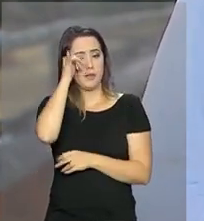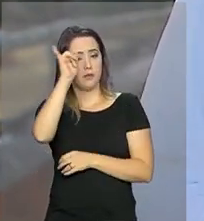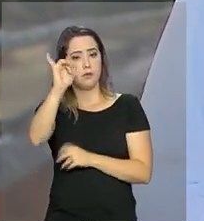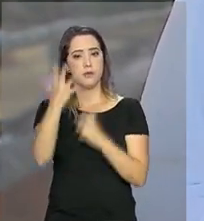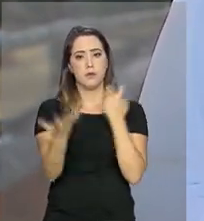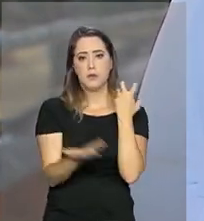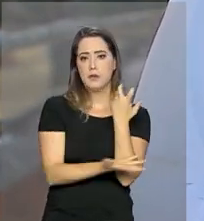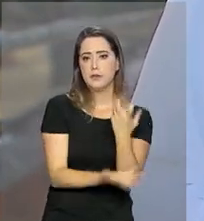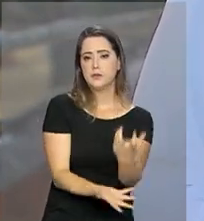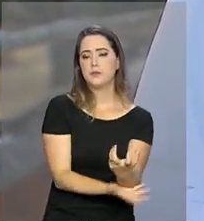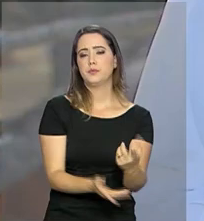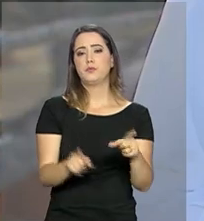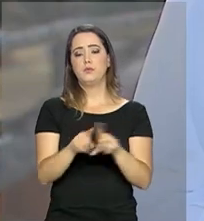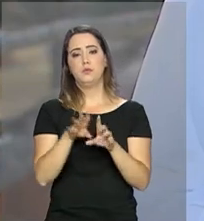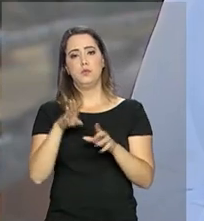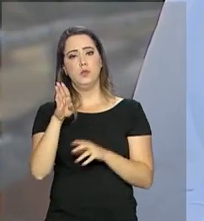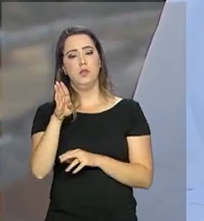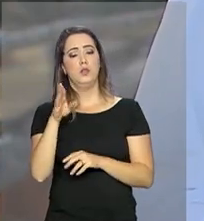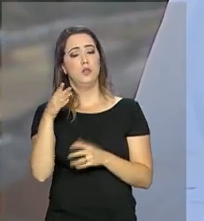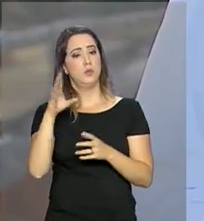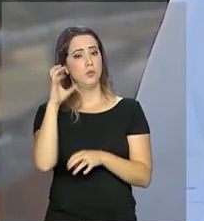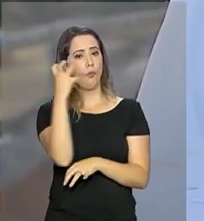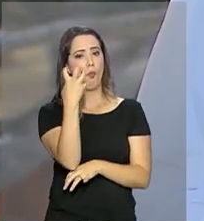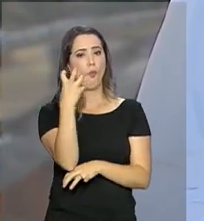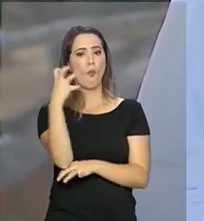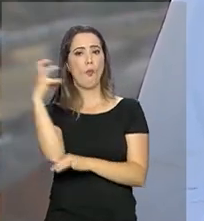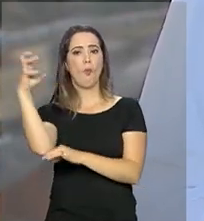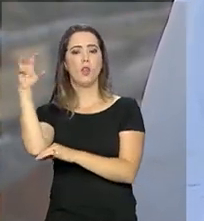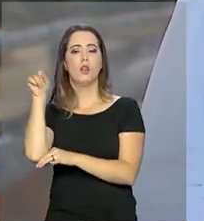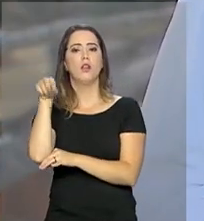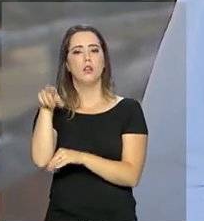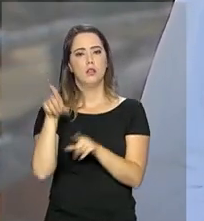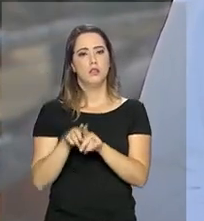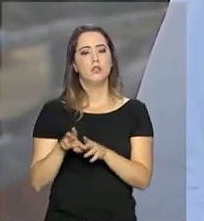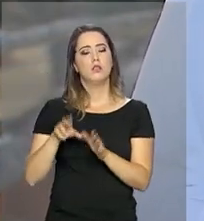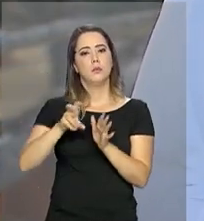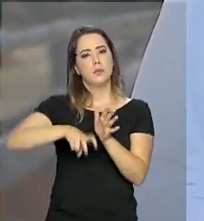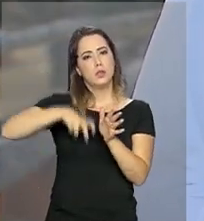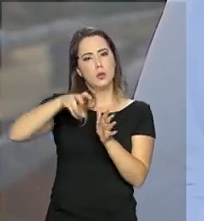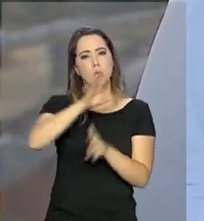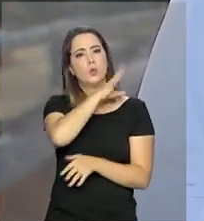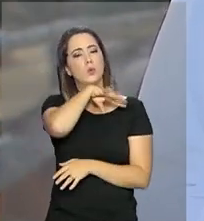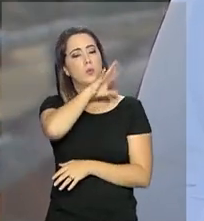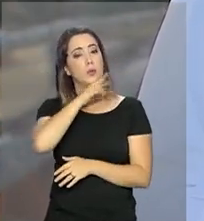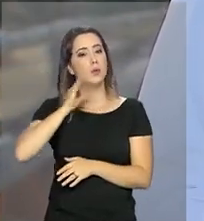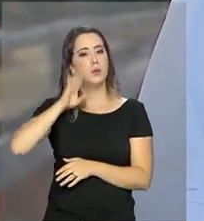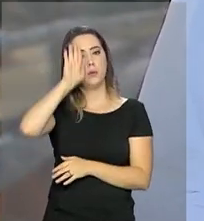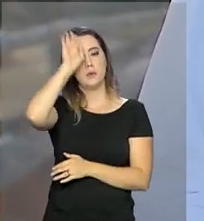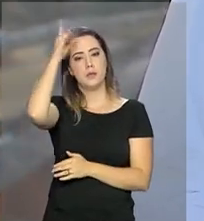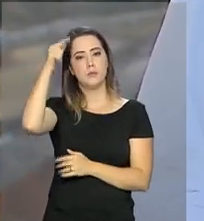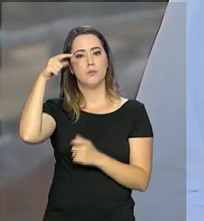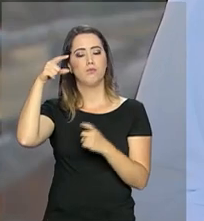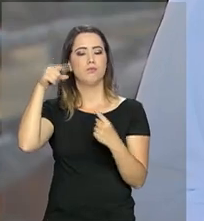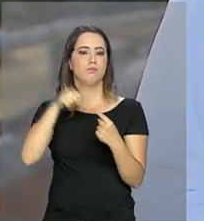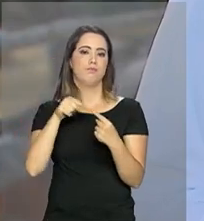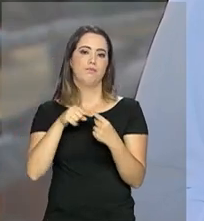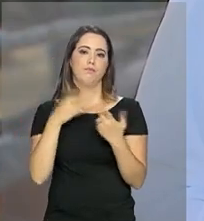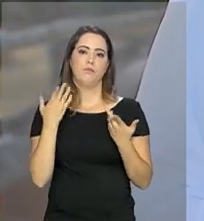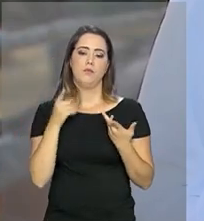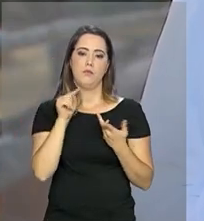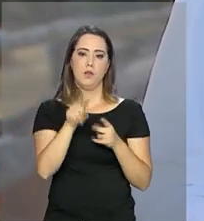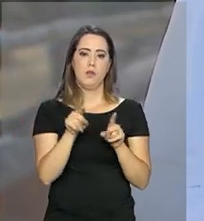combate ao desmatamento no bioma que ainda tem na atividade agropecuária seu principal foco o